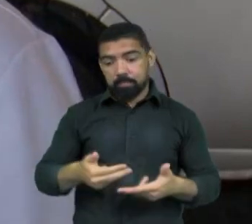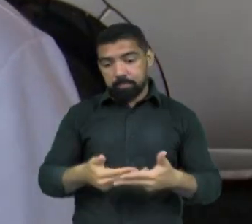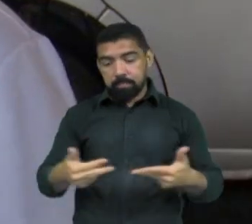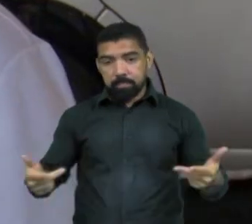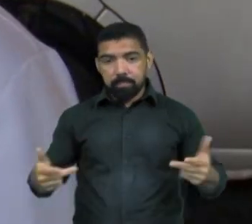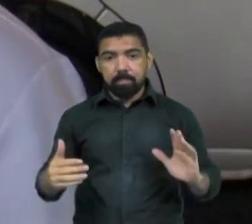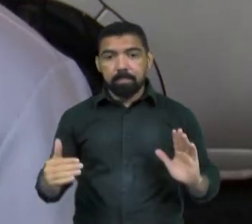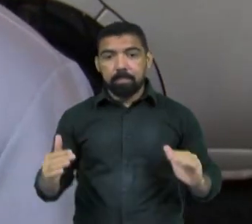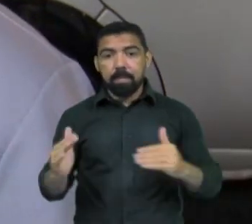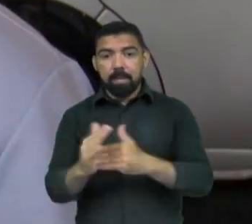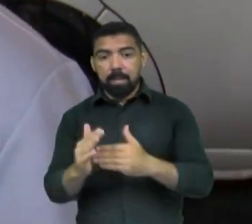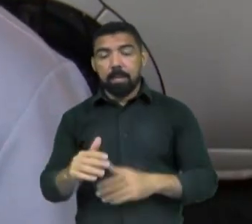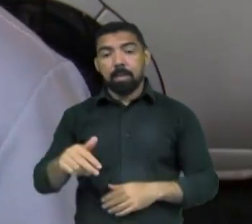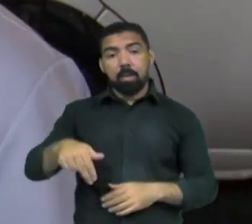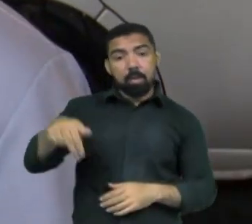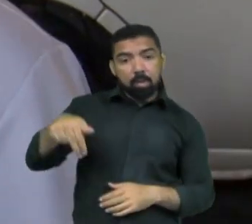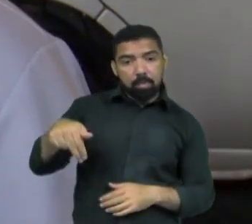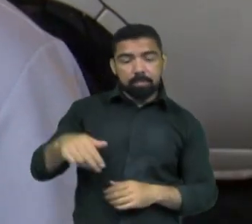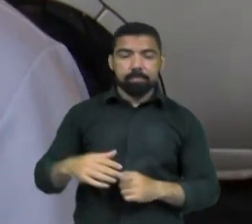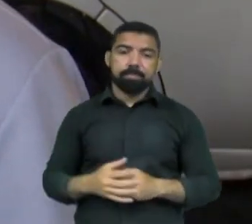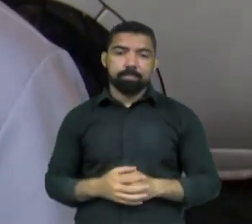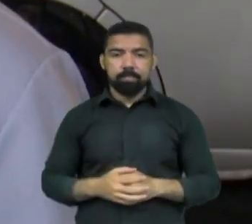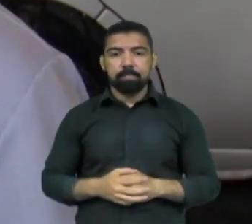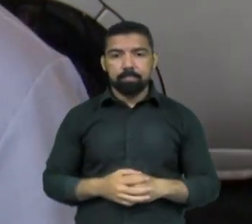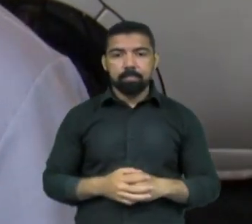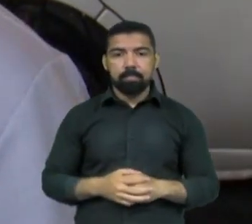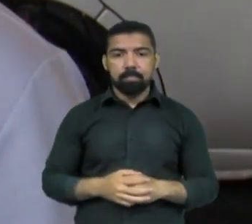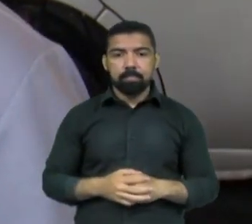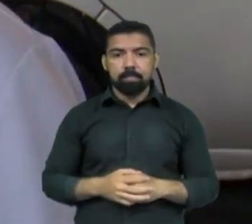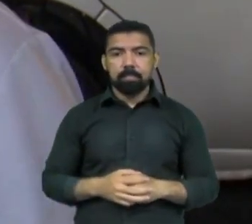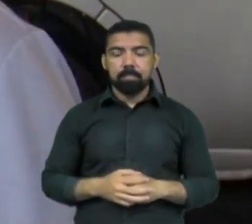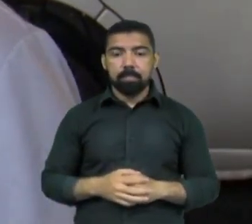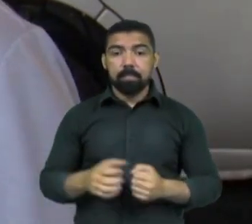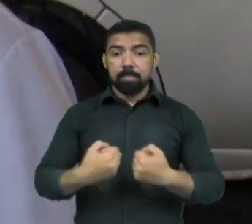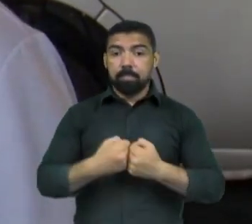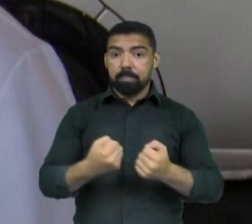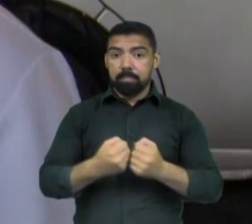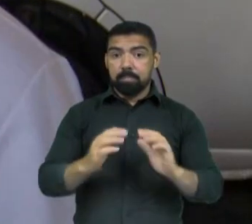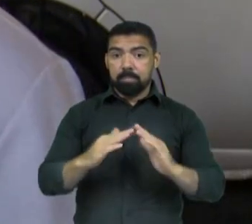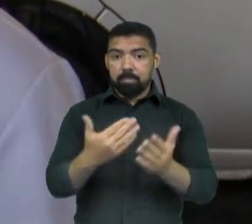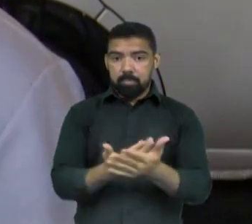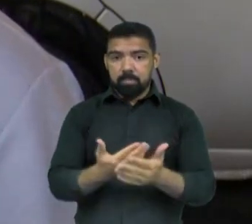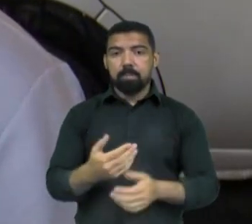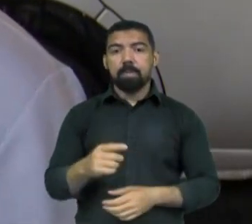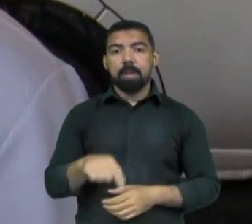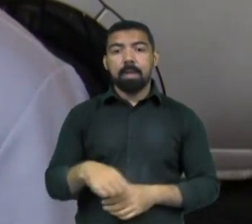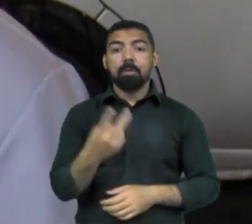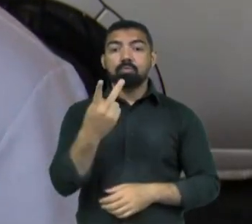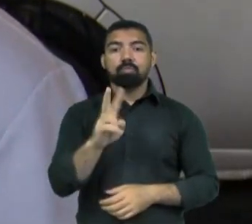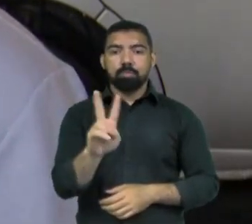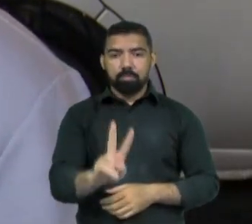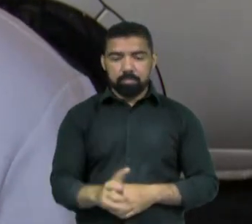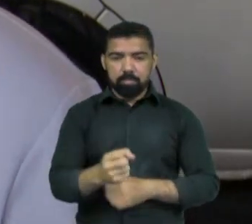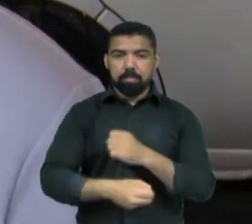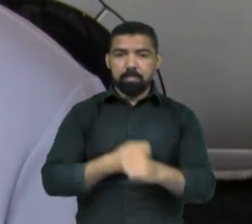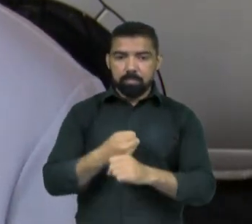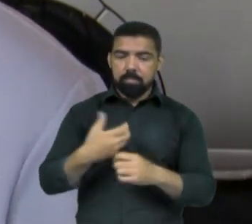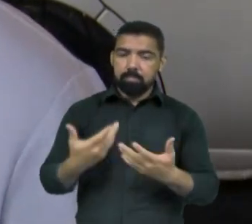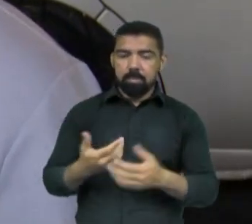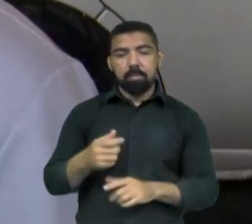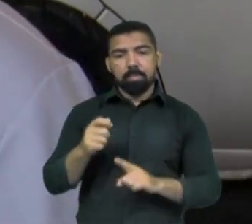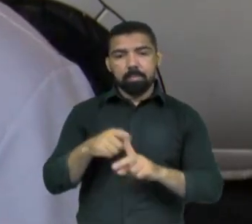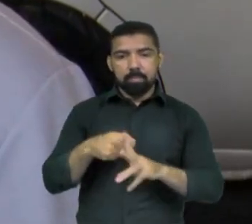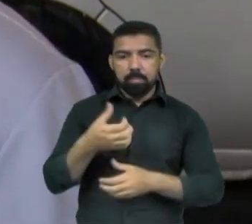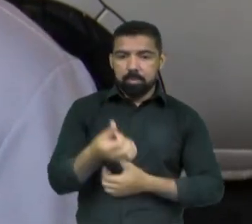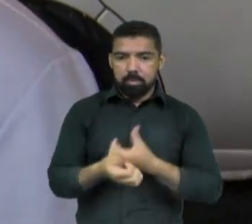o novembro, que é o final de placa 0. O transporte escolar ele volta duas vezes no ano para fazer vistoria, em seis meses. Então, quando ele vem